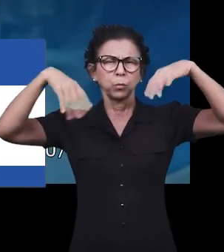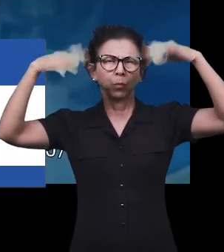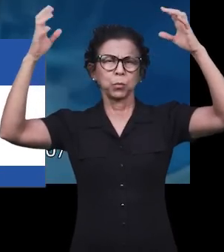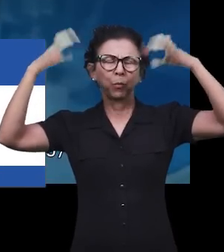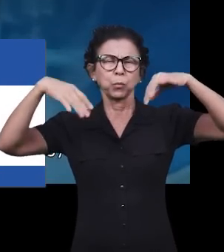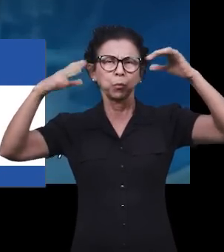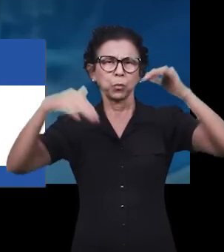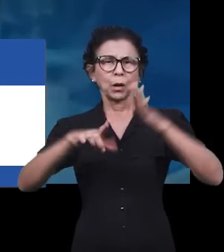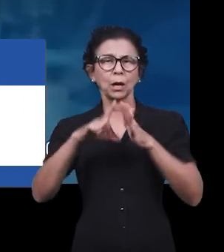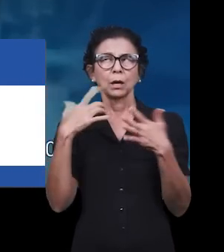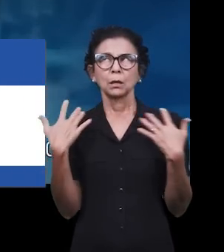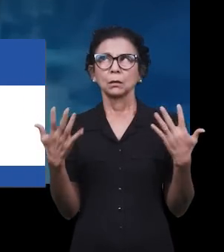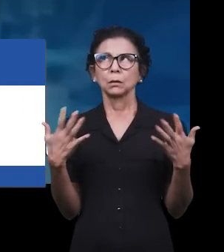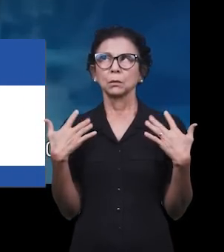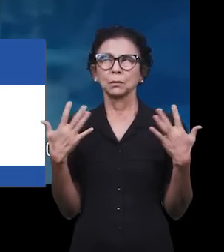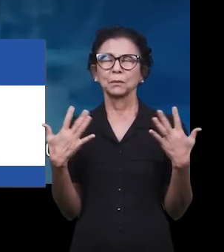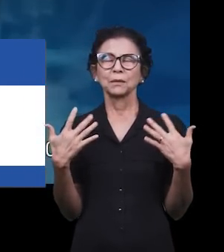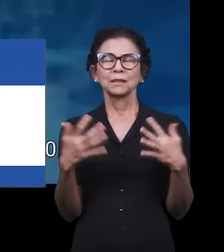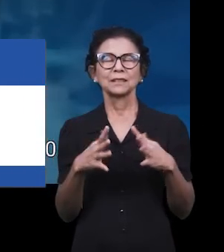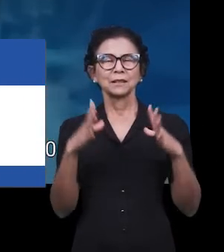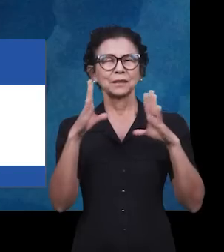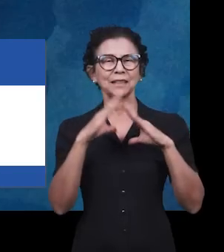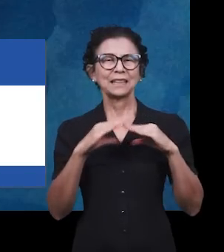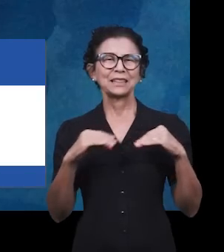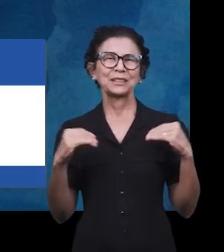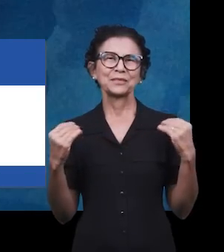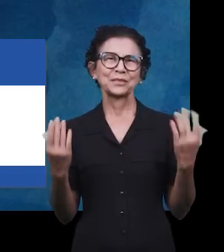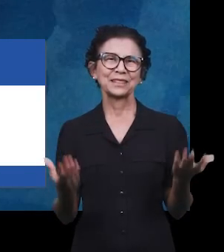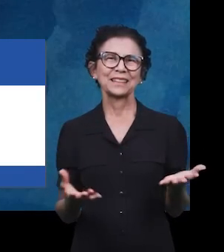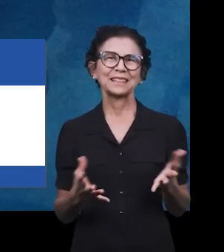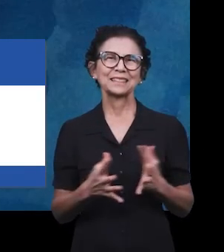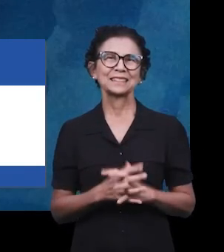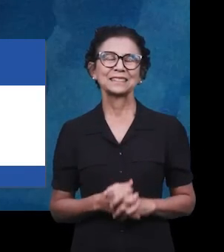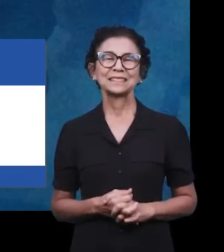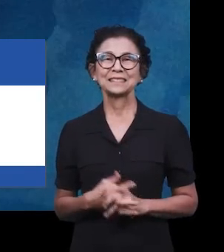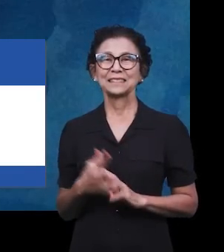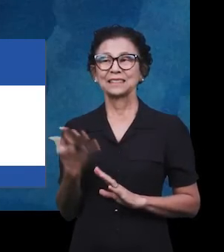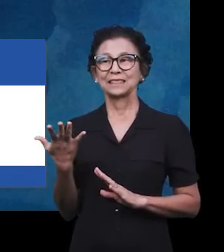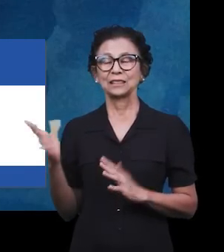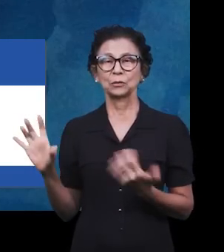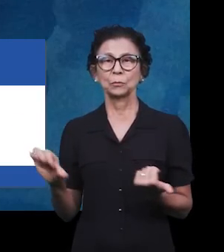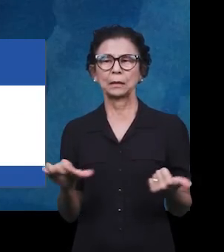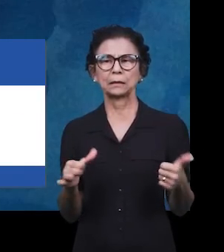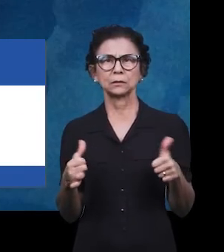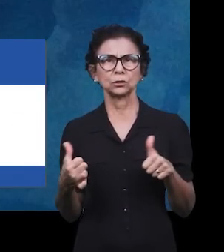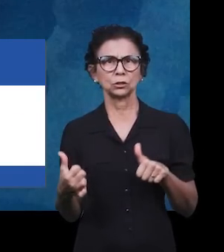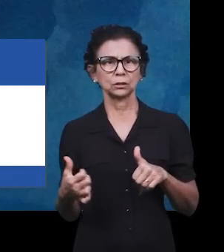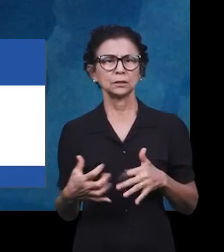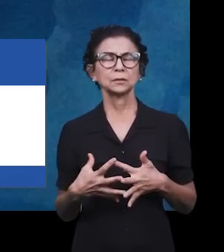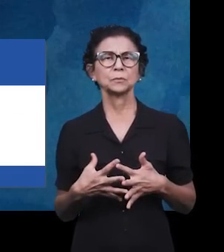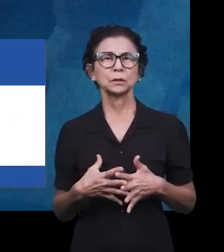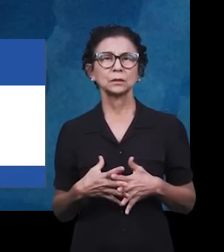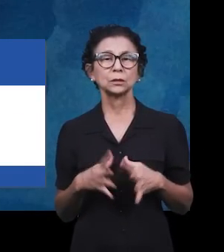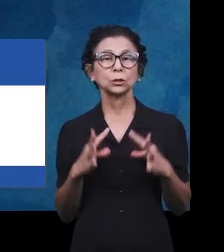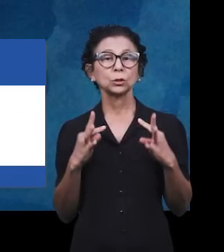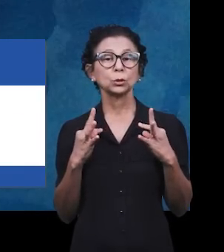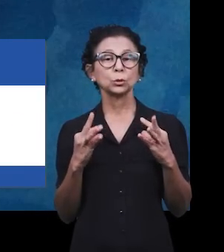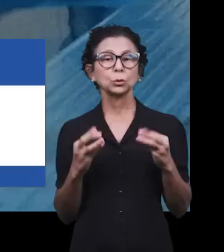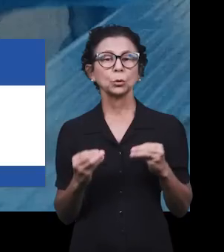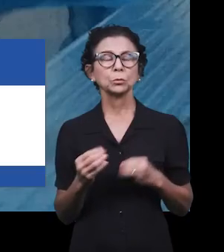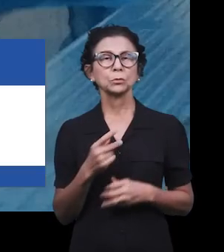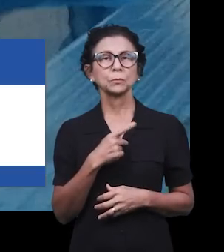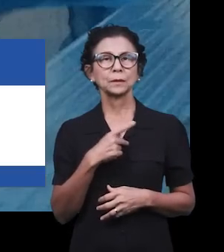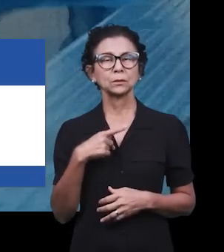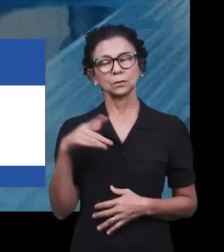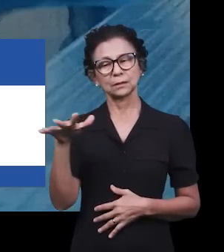calor intenso. A igreja se alegrou grandemente com os frutos colhidos. Os pastores de toda a área